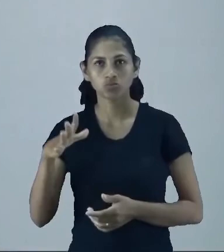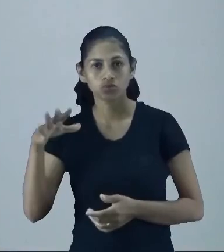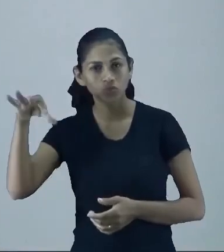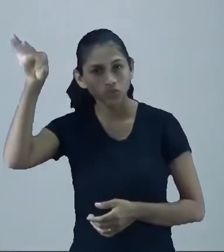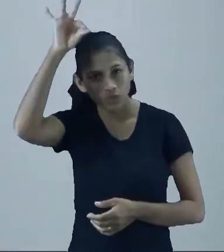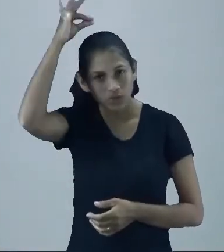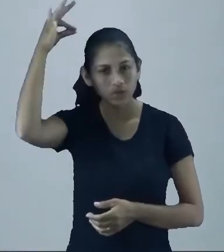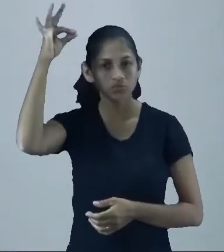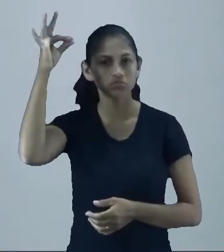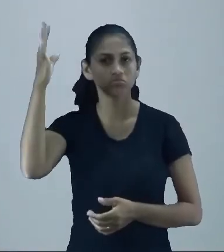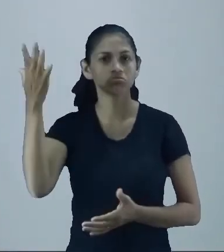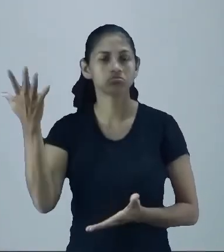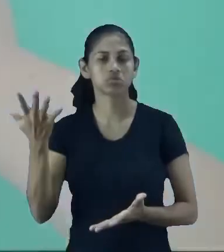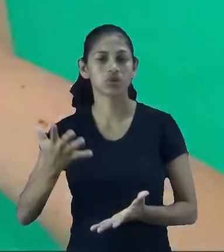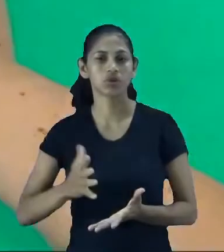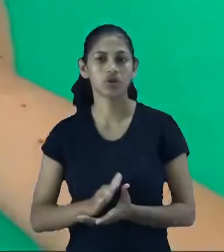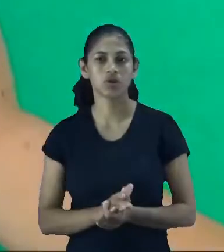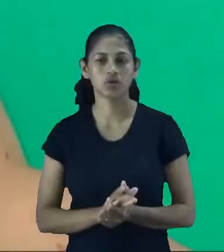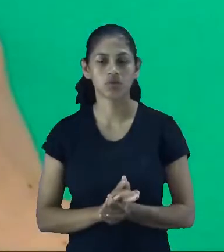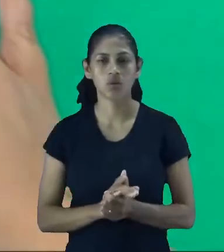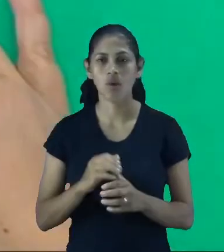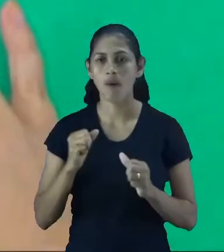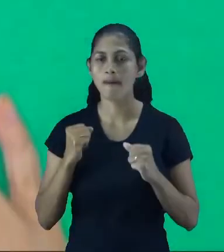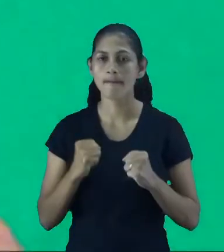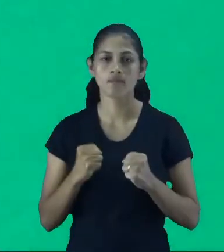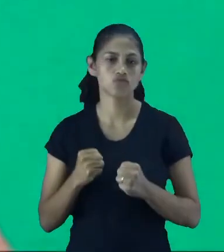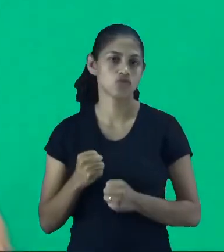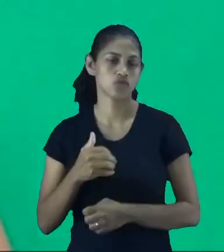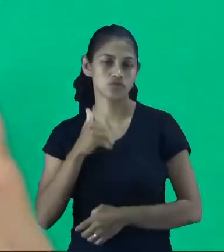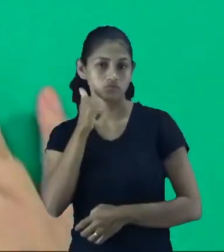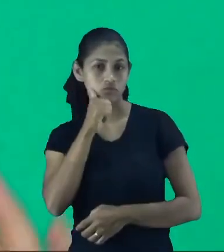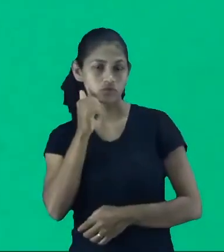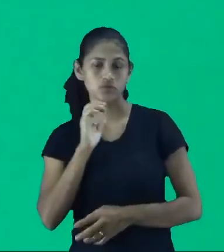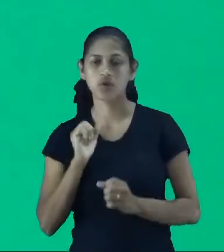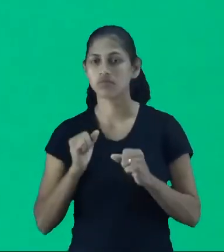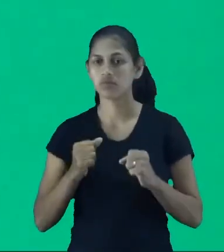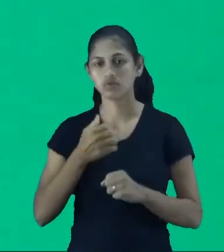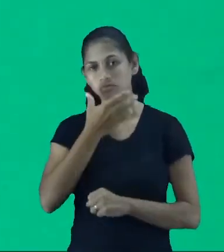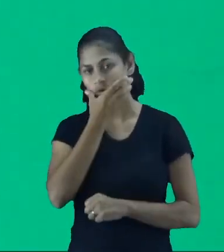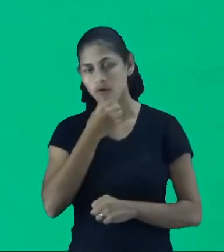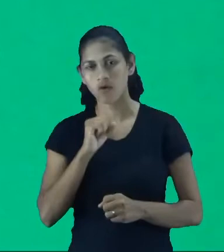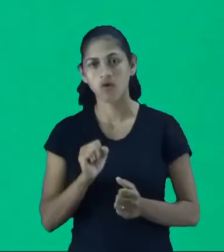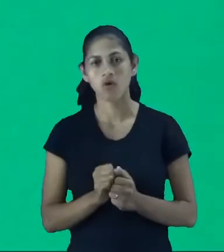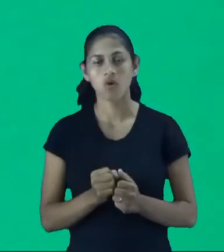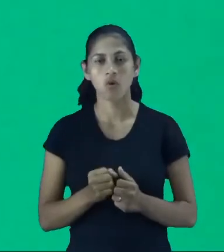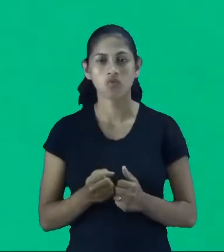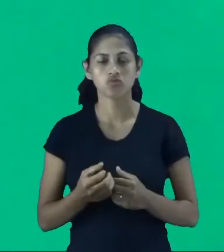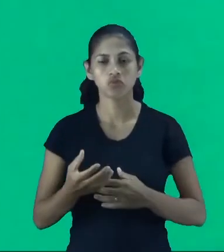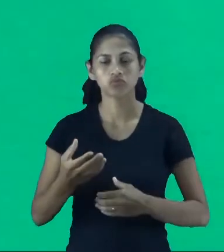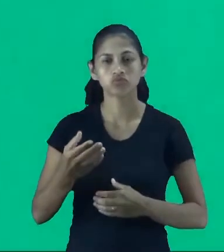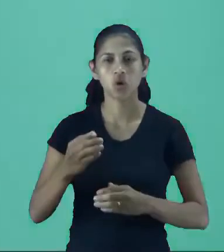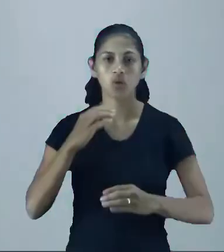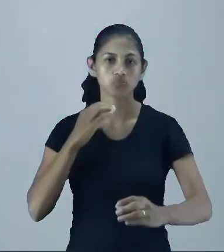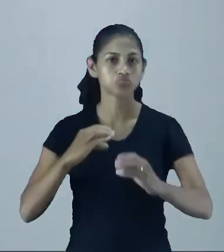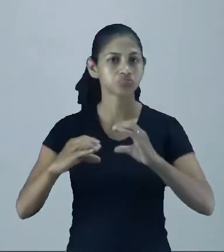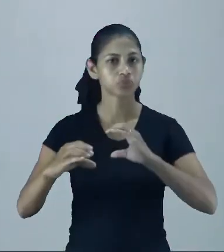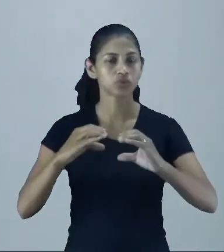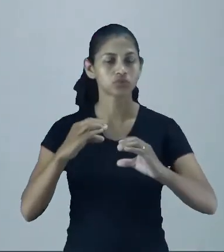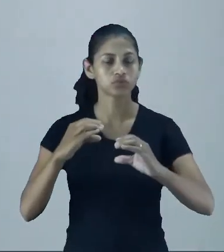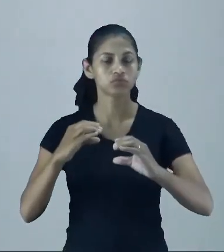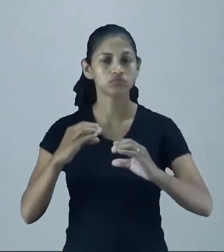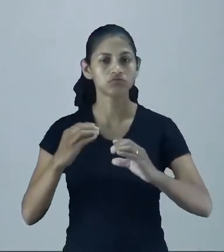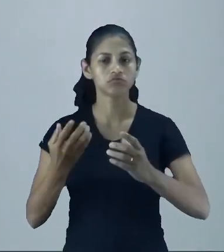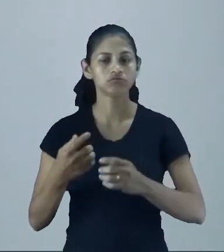ser homem ou mulher, né? A presença aqui daquele que fazia essa comunicação entre eles e o